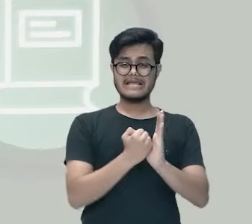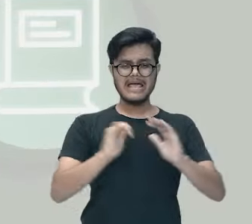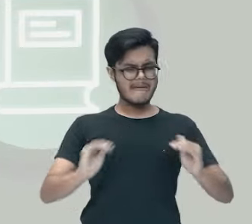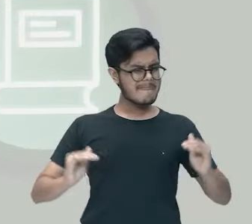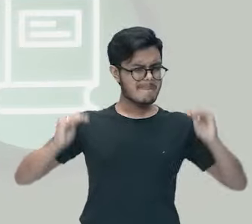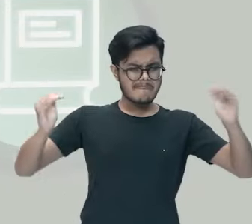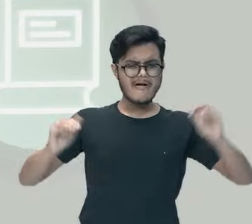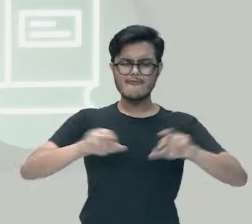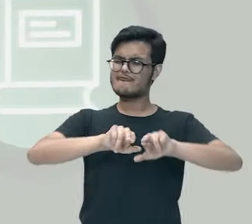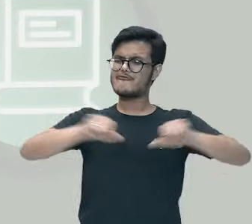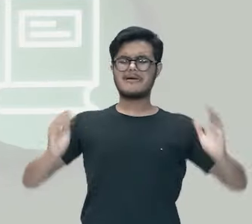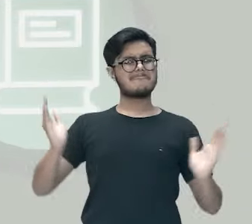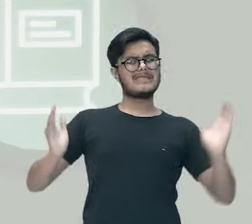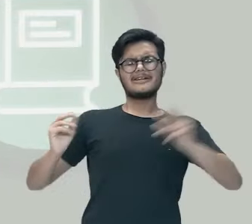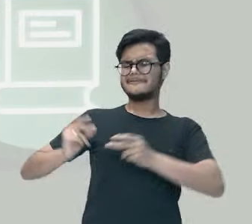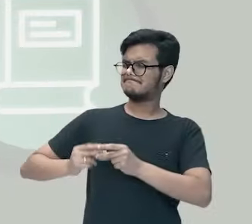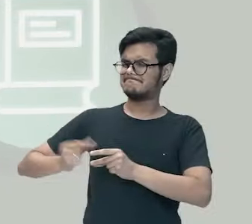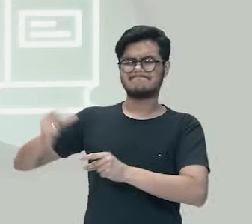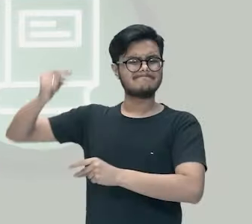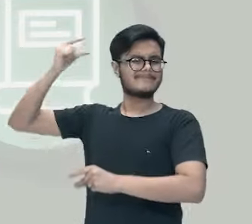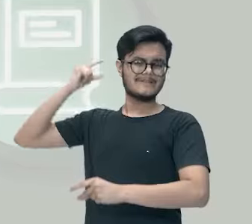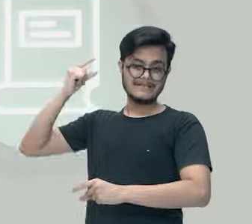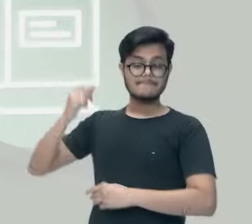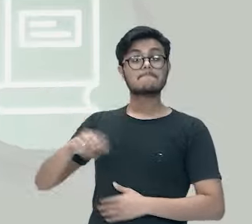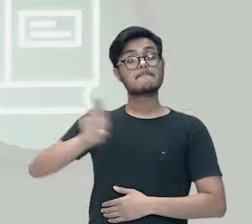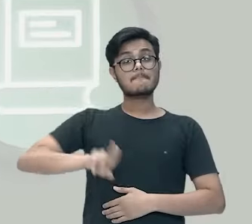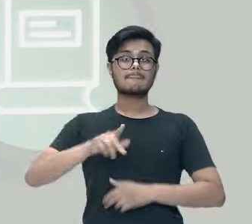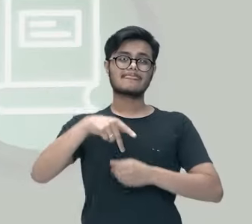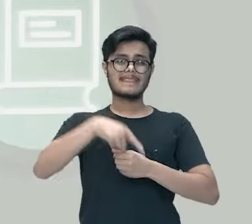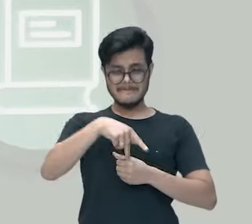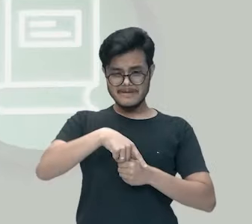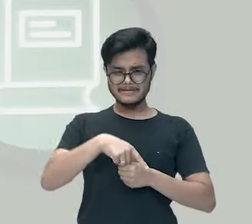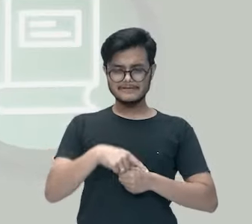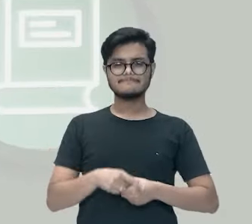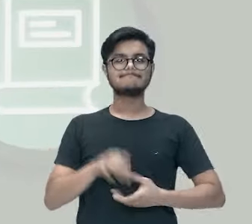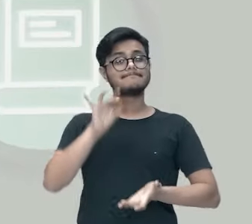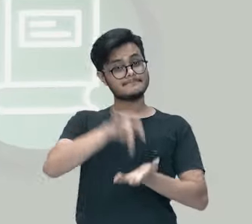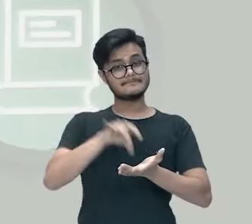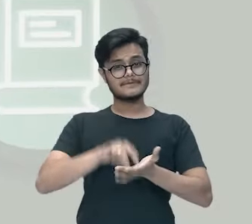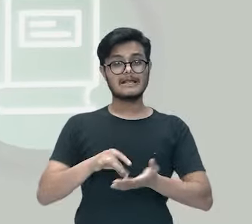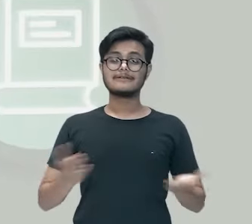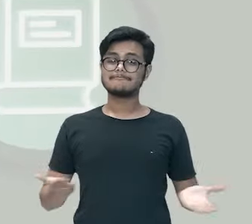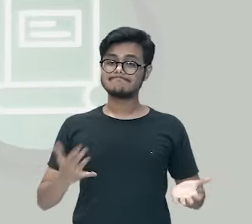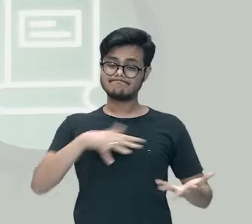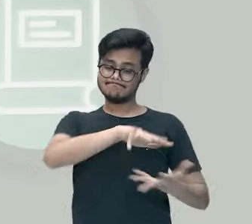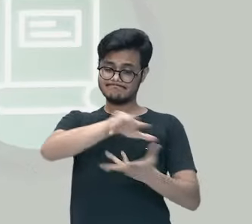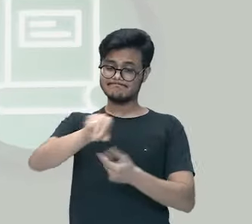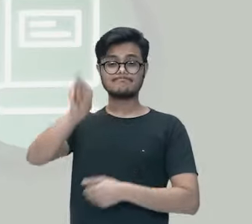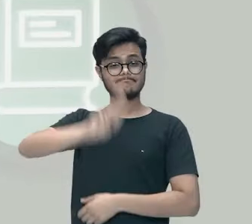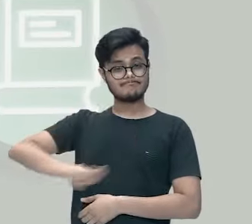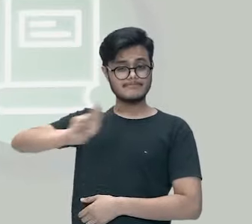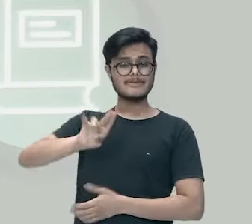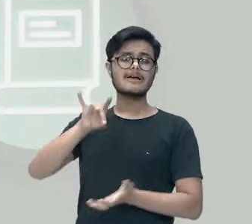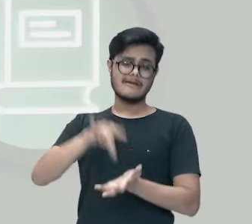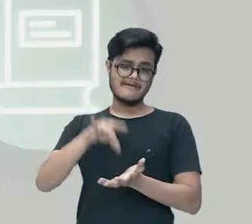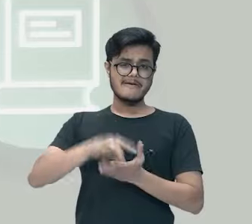de um período muito longo para que esse petróleo que a gente utiliza hoje, todo o planeta, todo mundo utiliza, né, para a